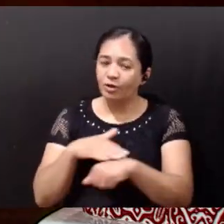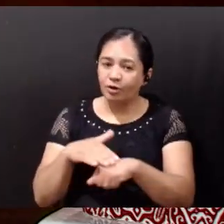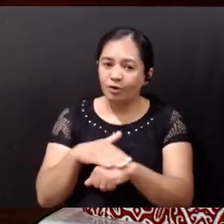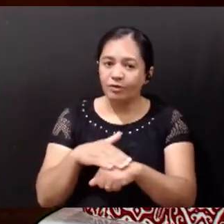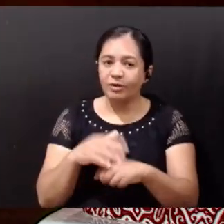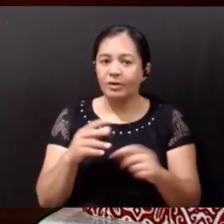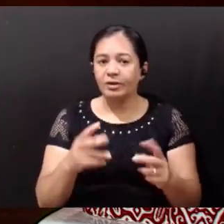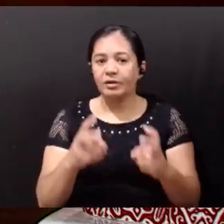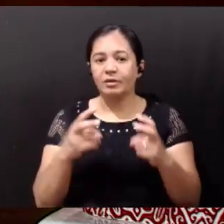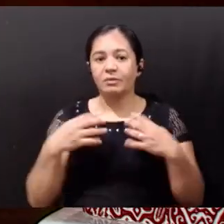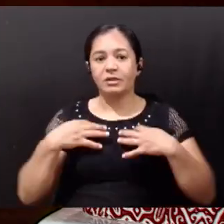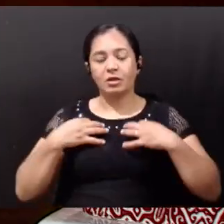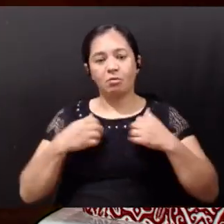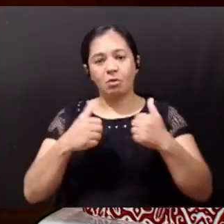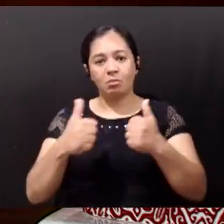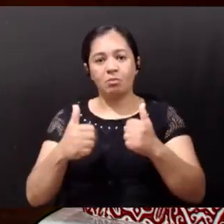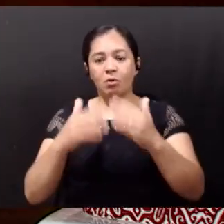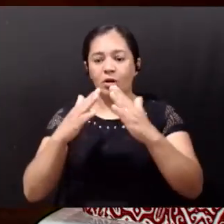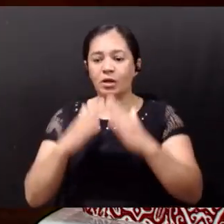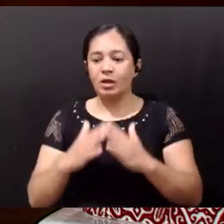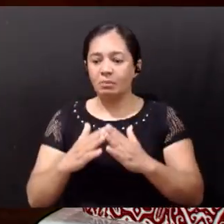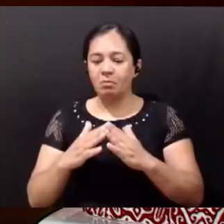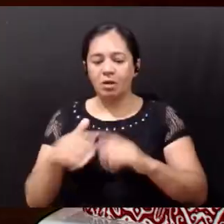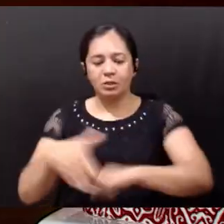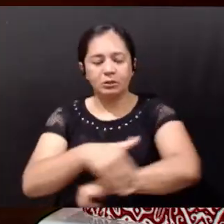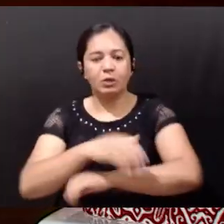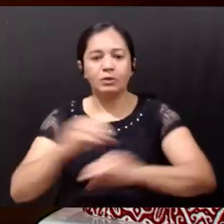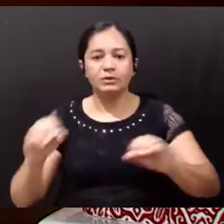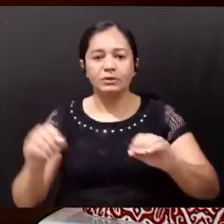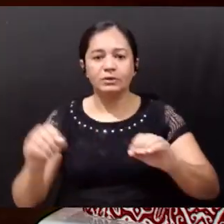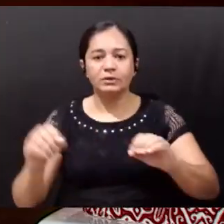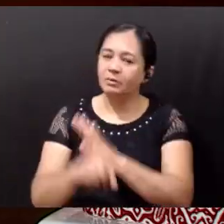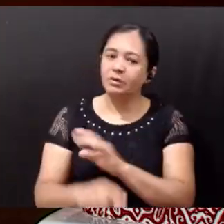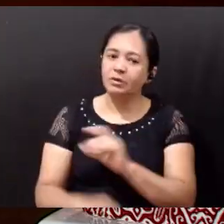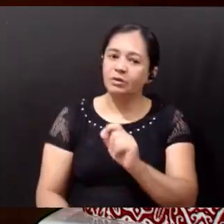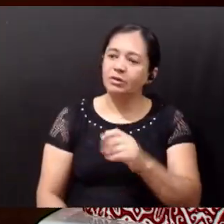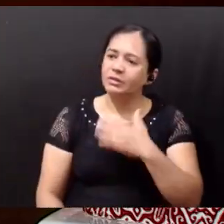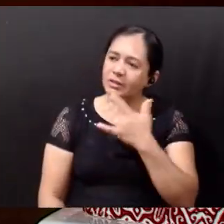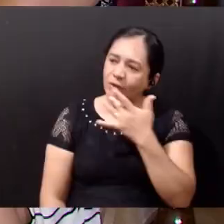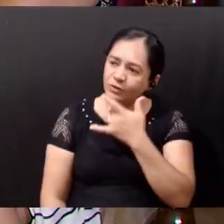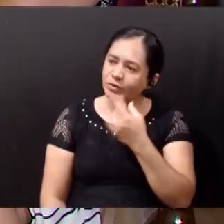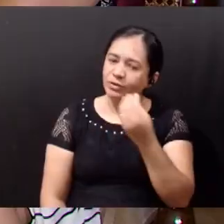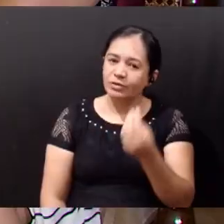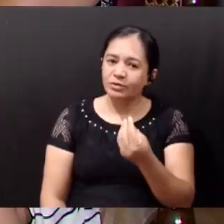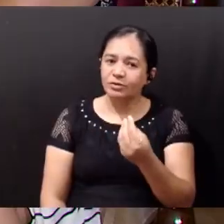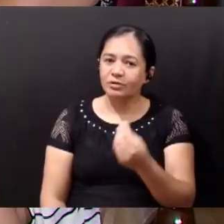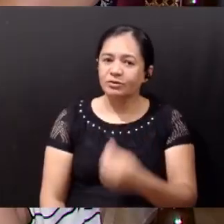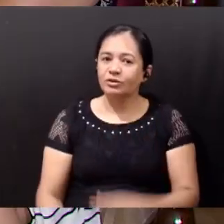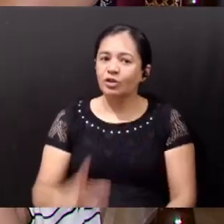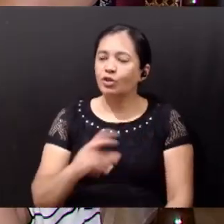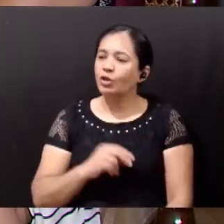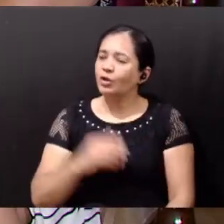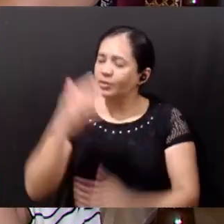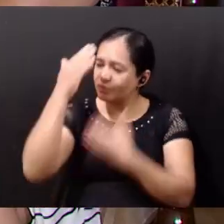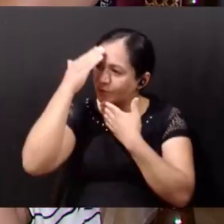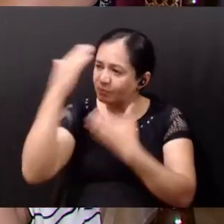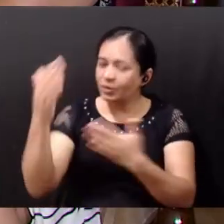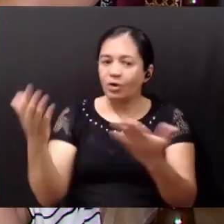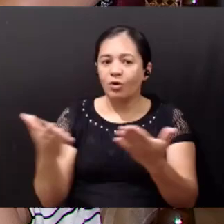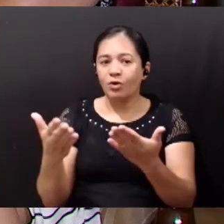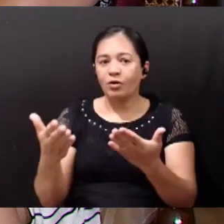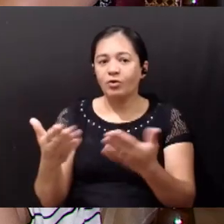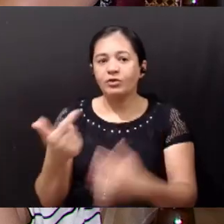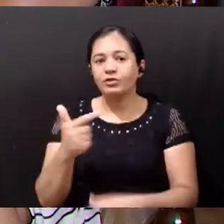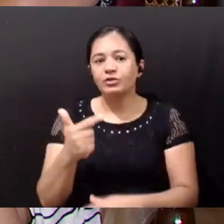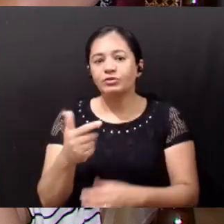que não é morador de rua, e quando você pergunta, tá gostosa a refeição? Ele fala, tá, muito obrigada, hoje eu não tinha uma marmita para eu levar